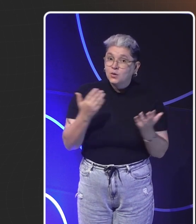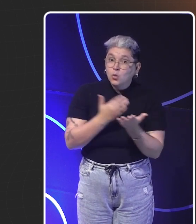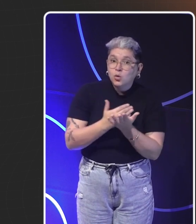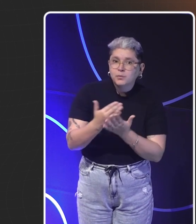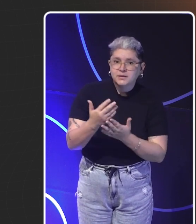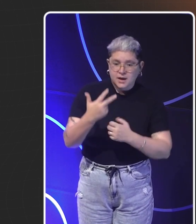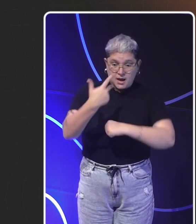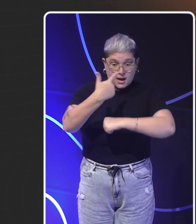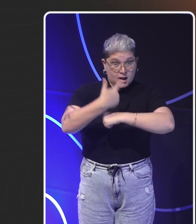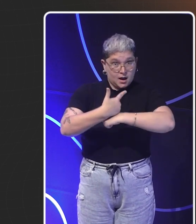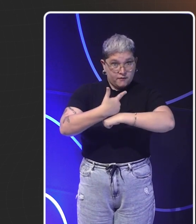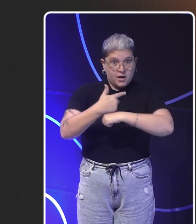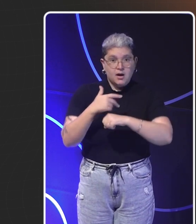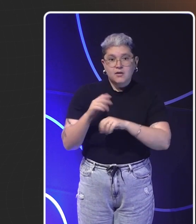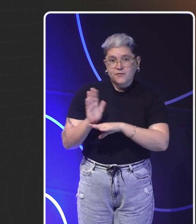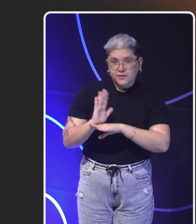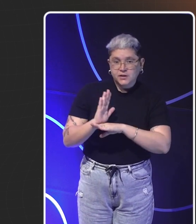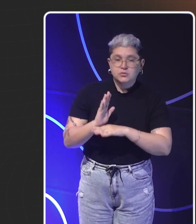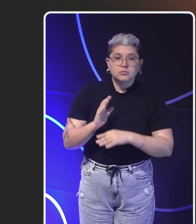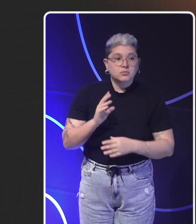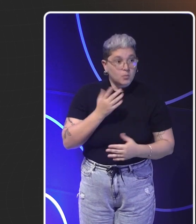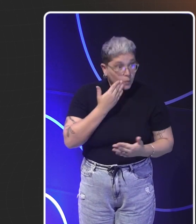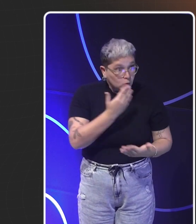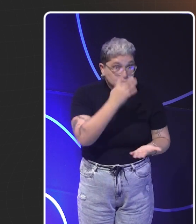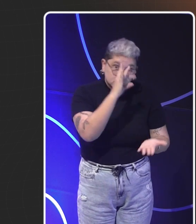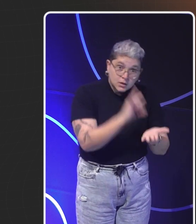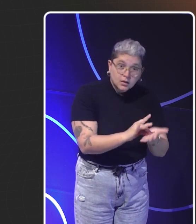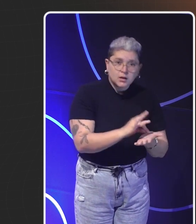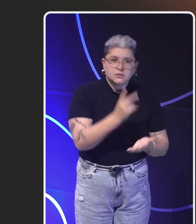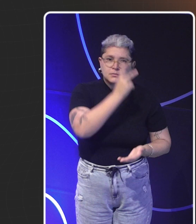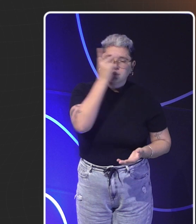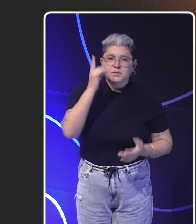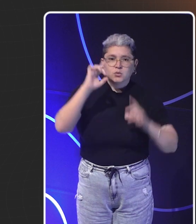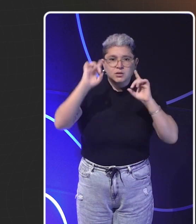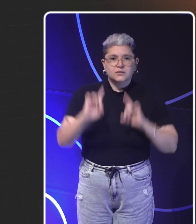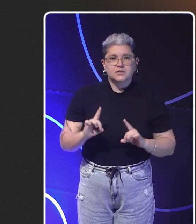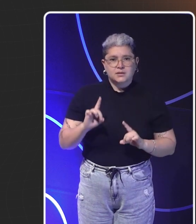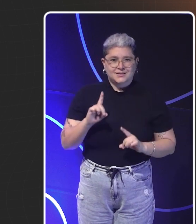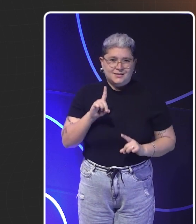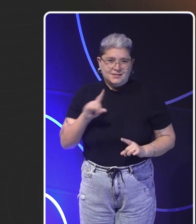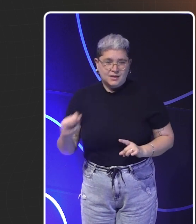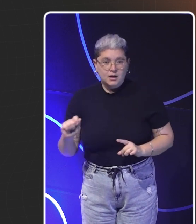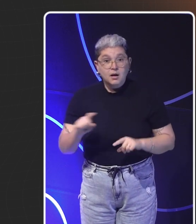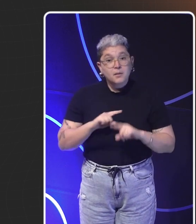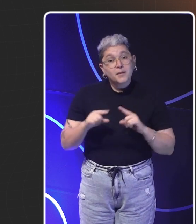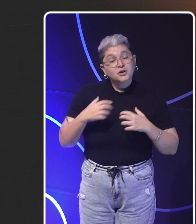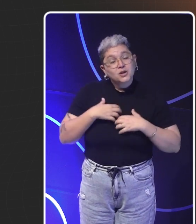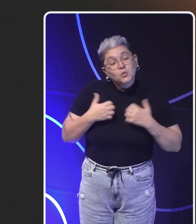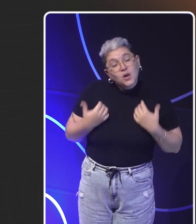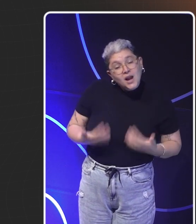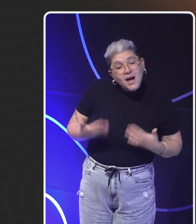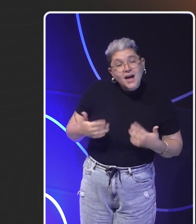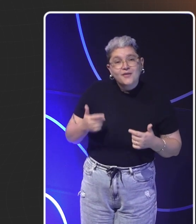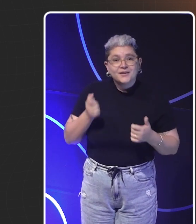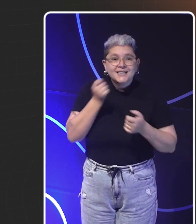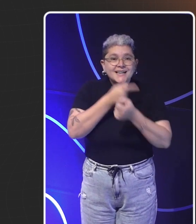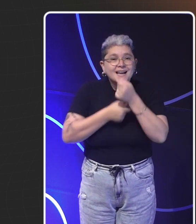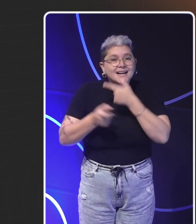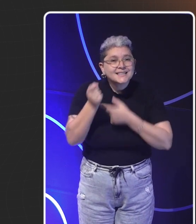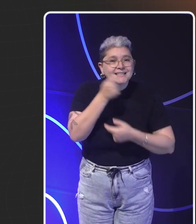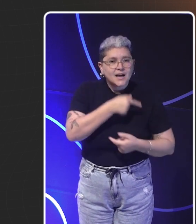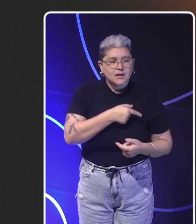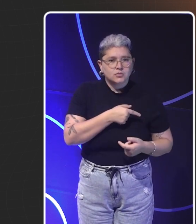vídeos mostrando a realidade da deficiência auditiva, mas de forma leve, de forma engraçada. E